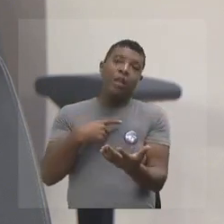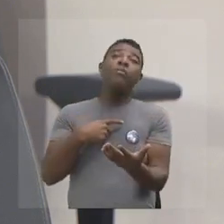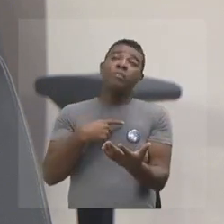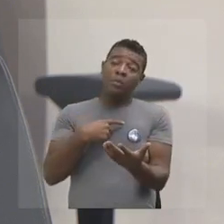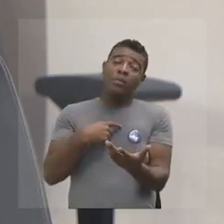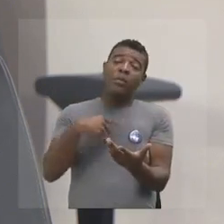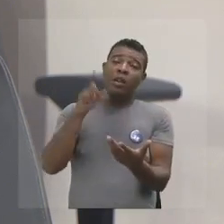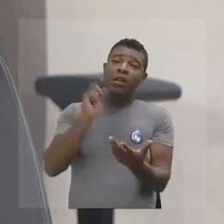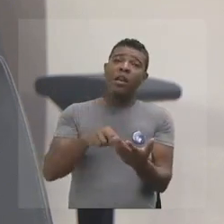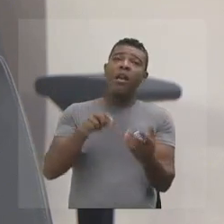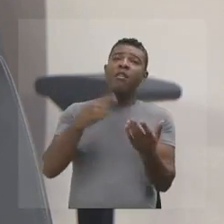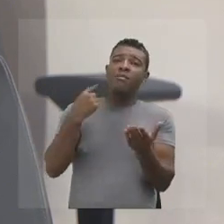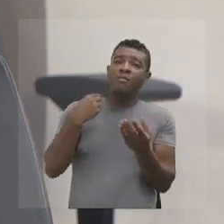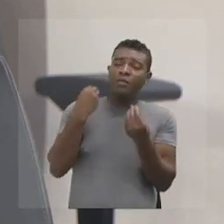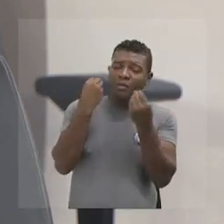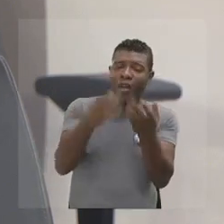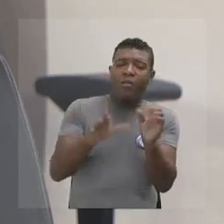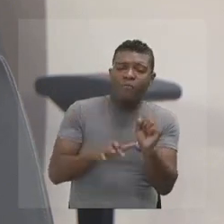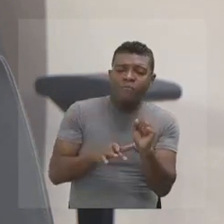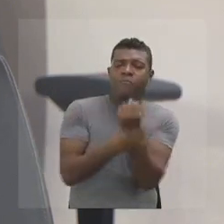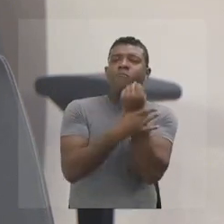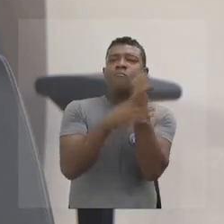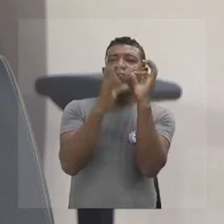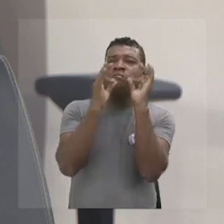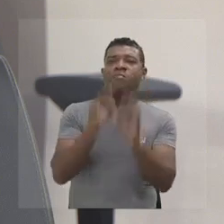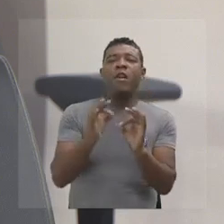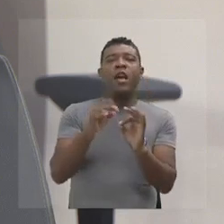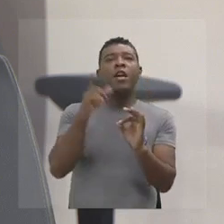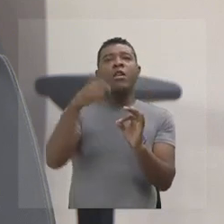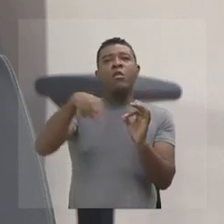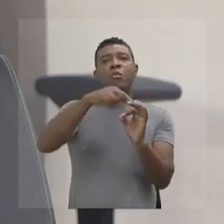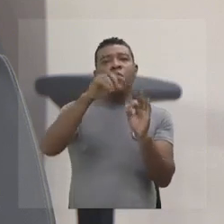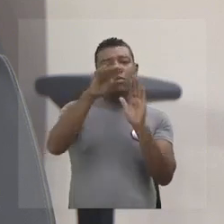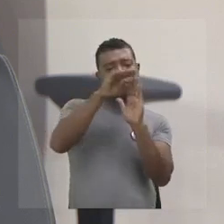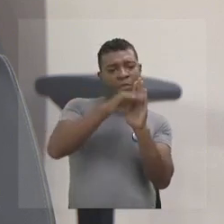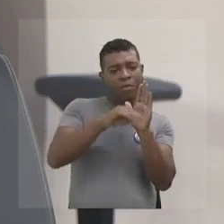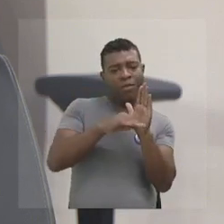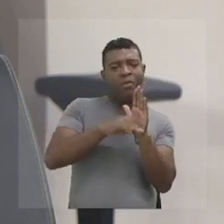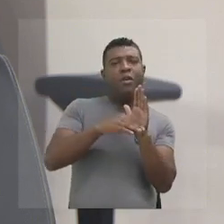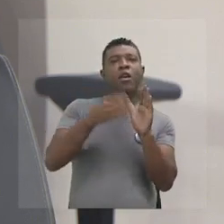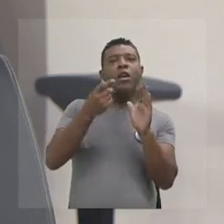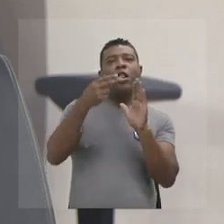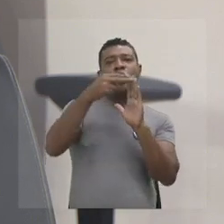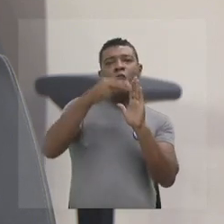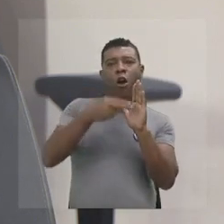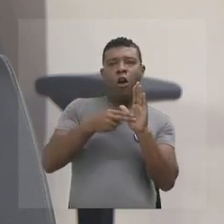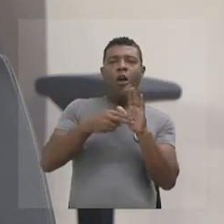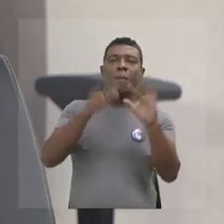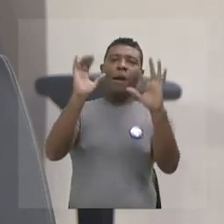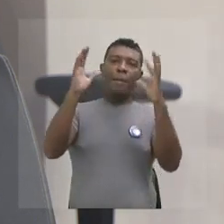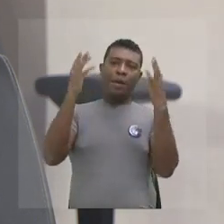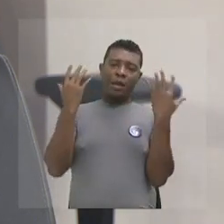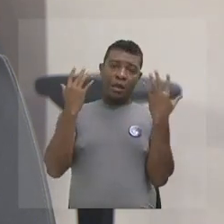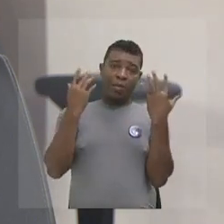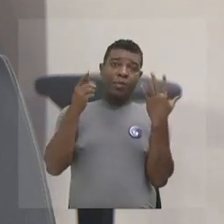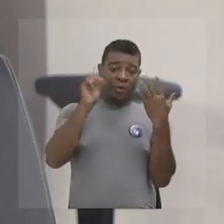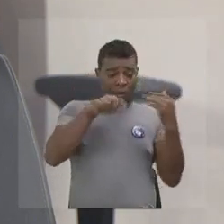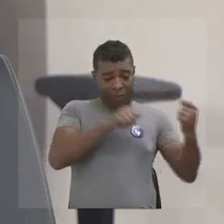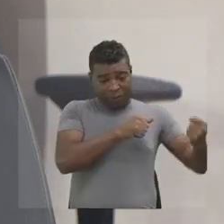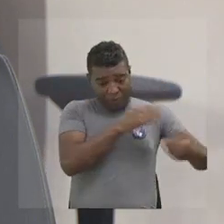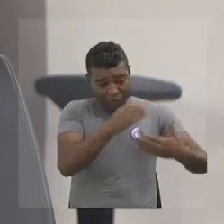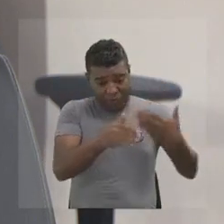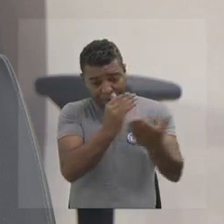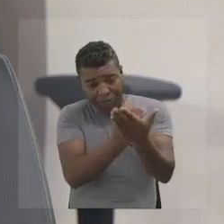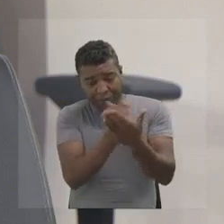a operação ocorra mas com todos os critérios é em normas ambientais e é um processo que se inicia obviamente